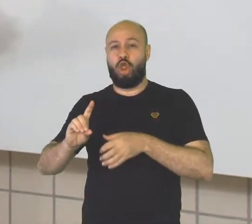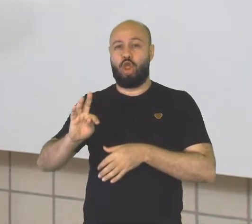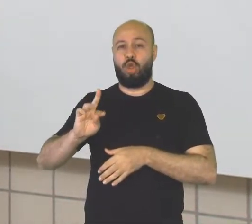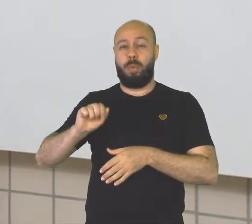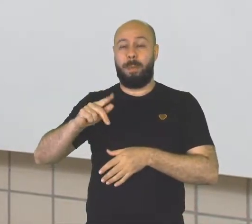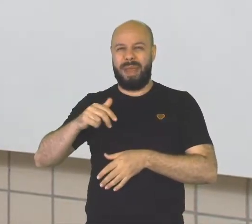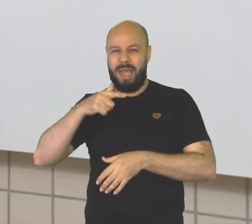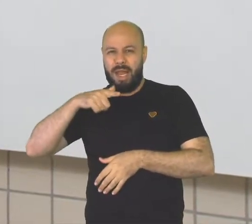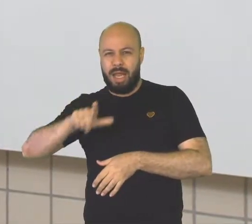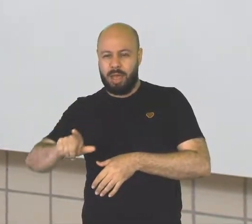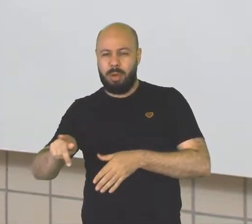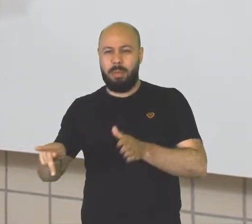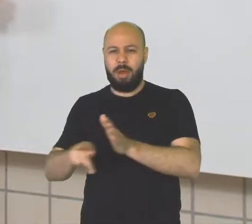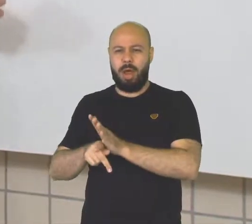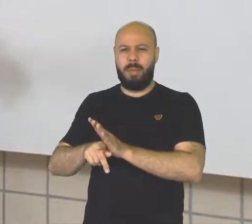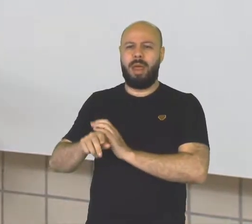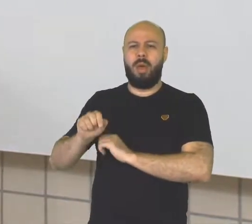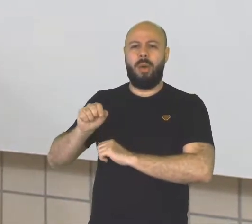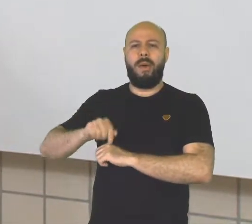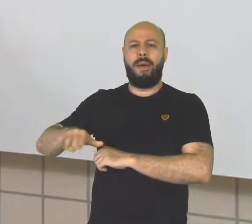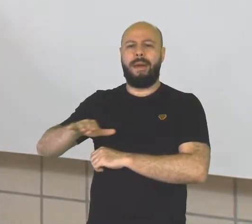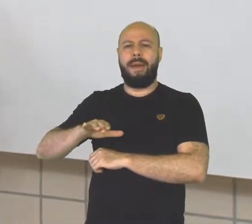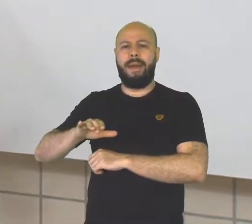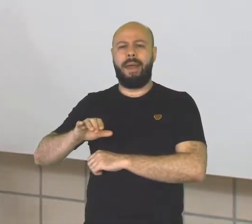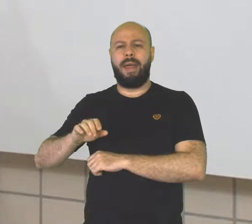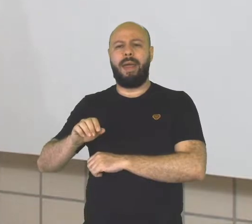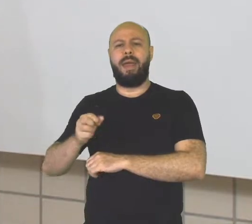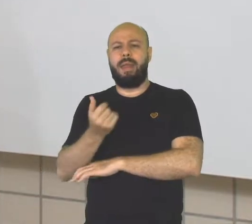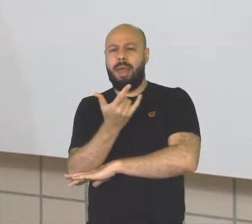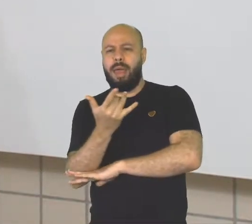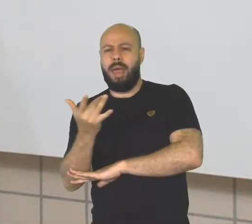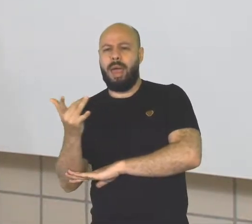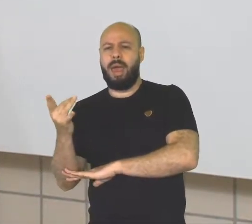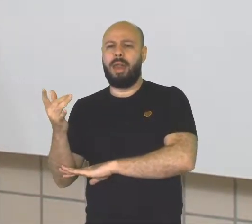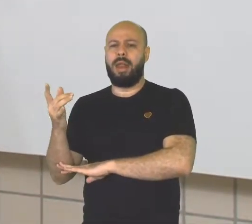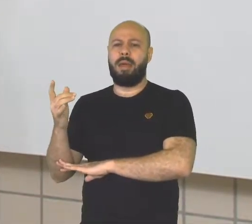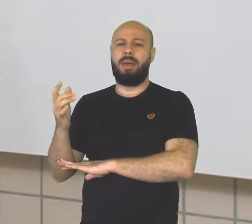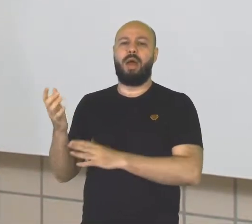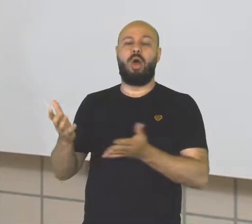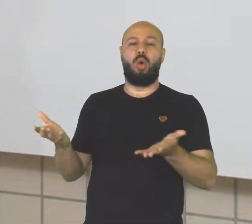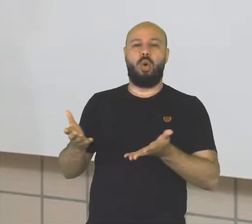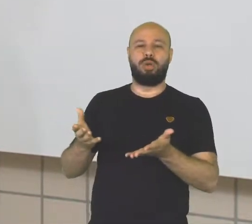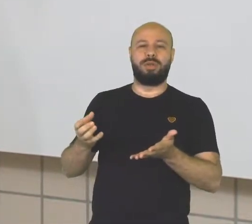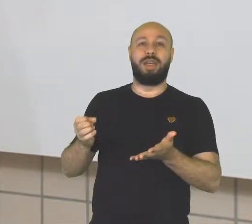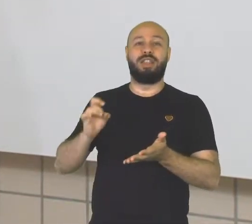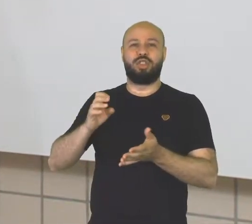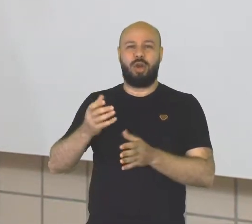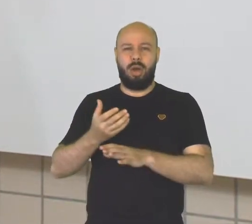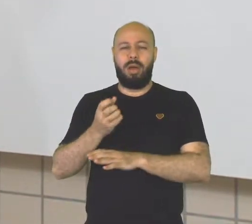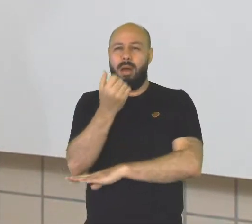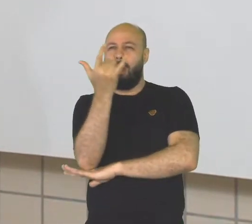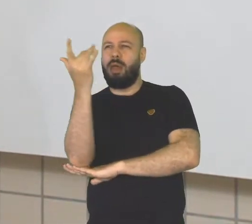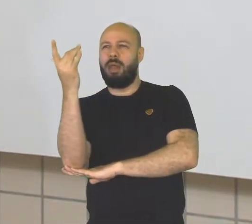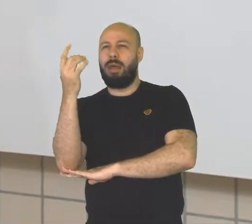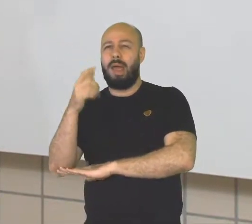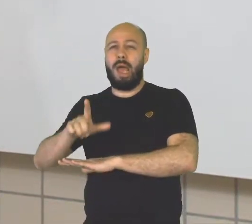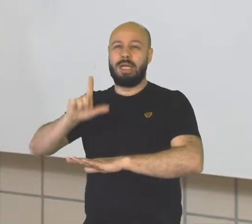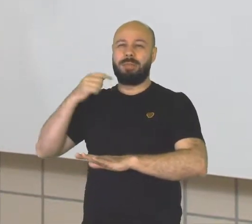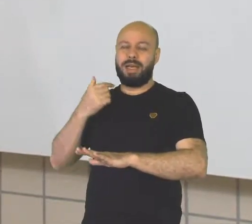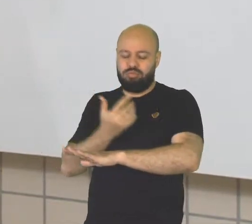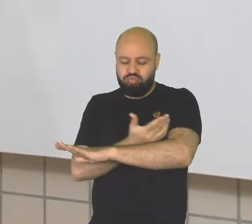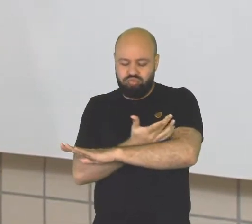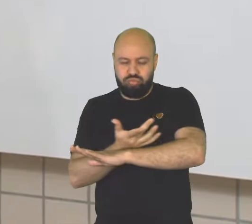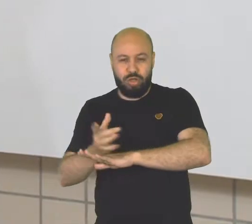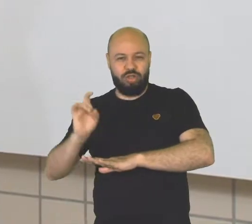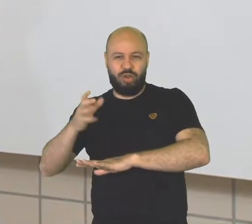significa o que foi mata, o que foi vegetação, e hoje é uma capoeira, ou seja, só um mato rasteiro. E esse mato